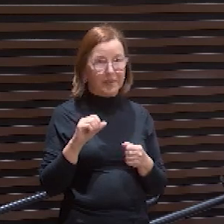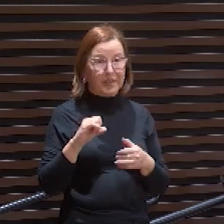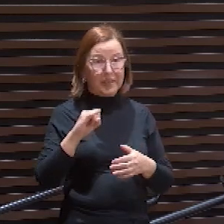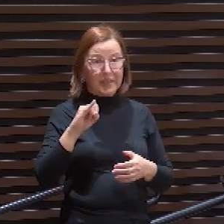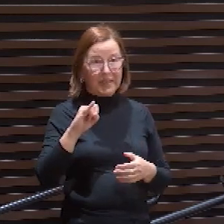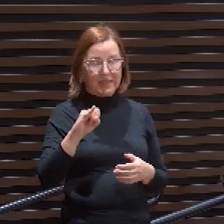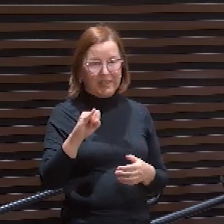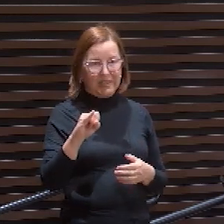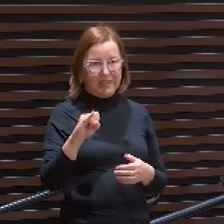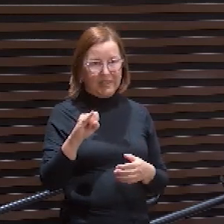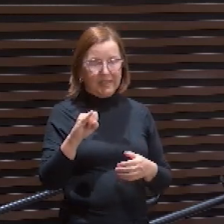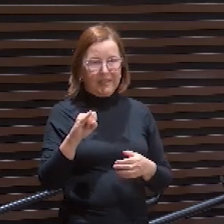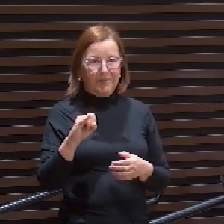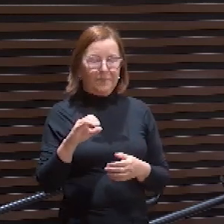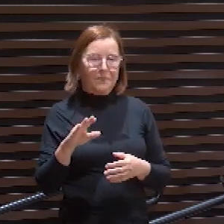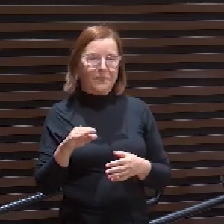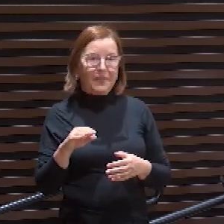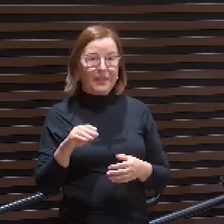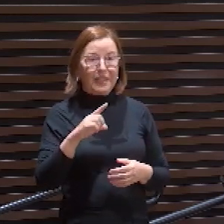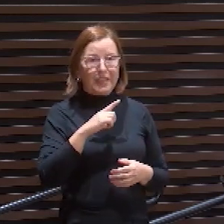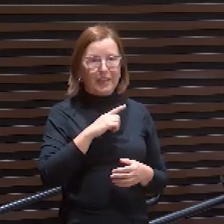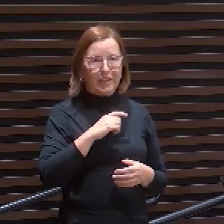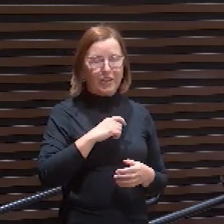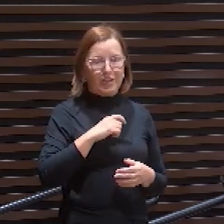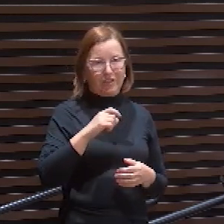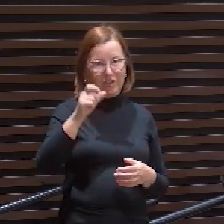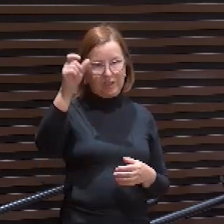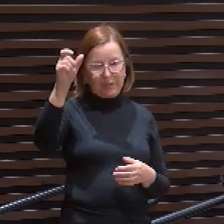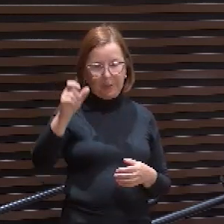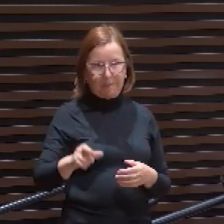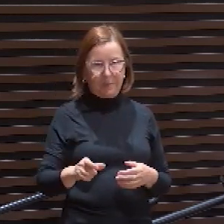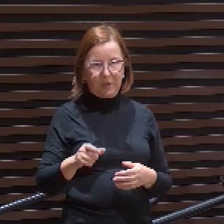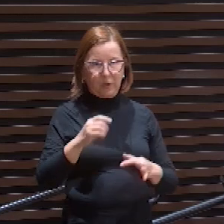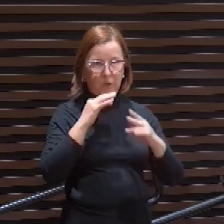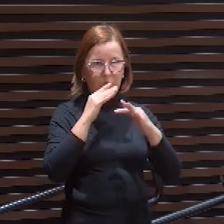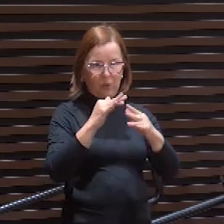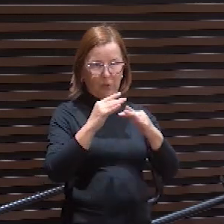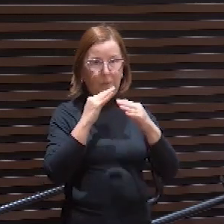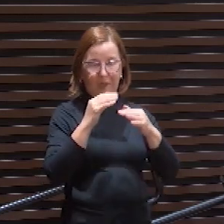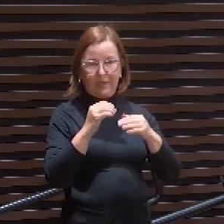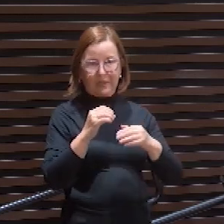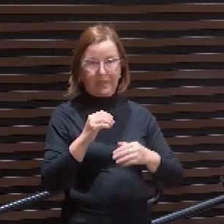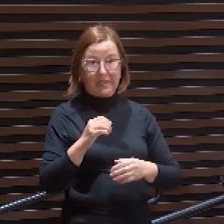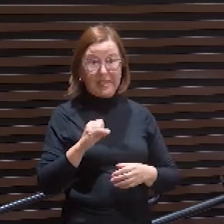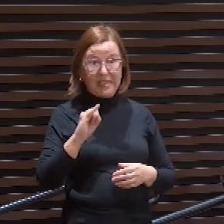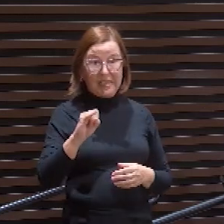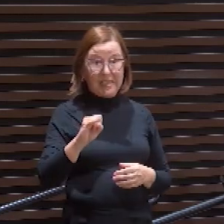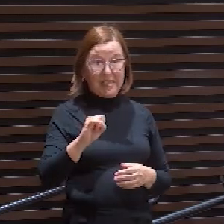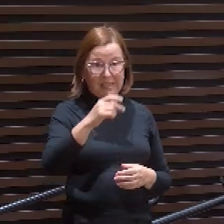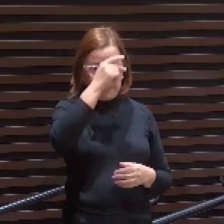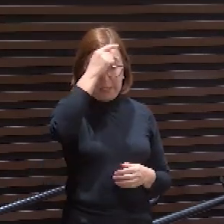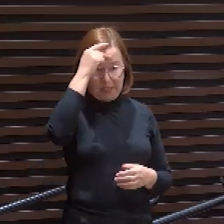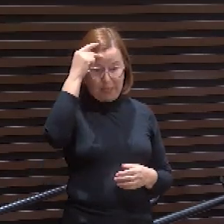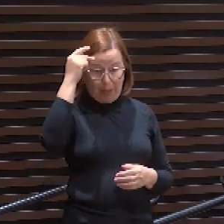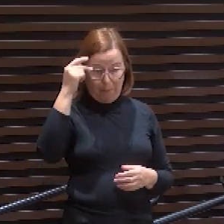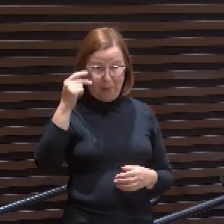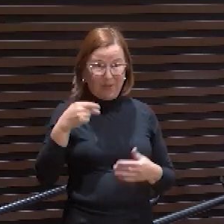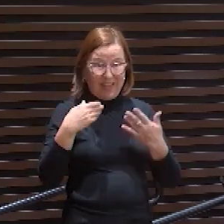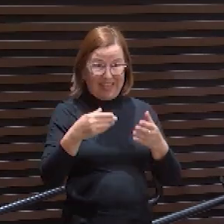o som da trombeta. E as pessoas chegavam e jogavam de longe. Tum, tum, tum, tum, tum, tum.